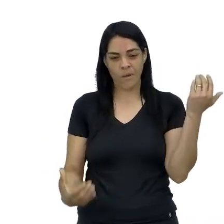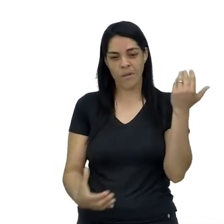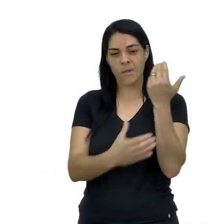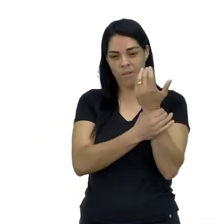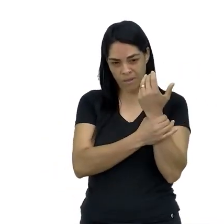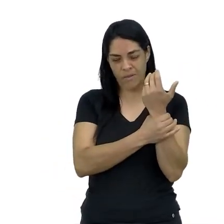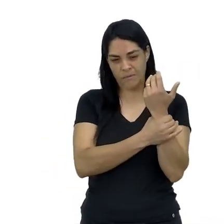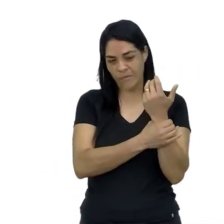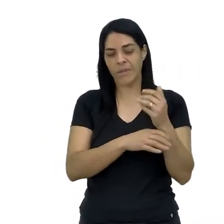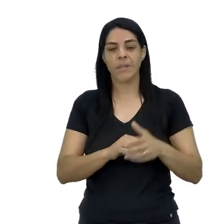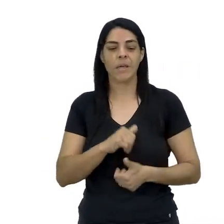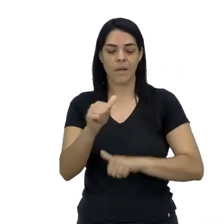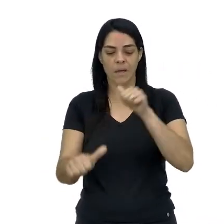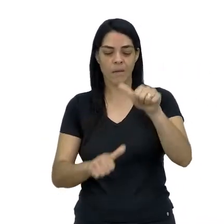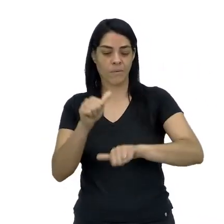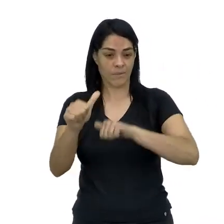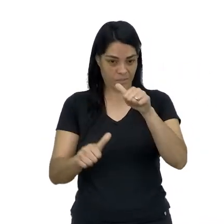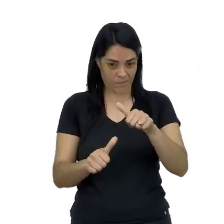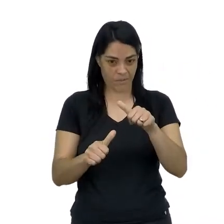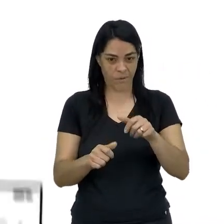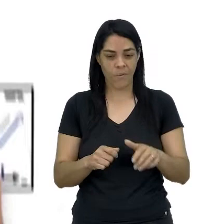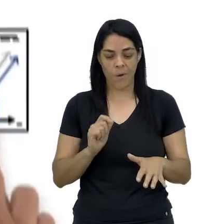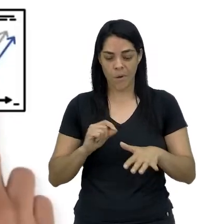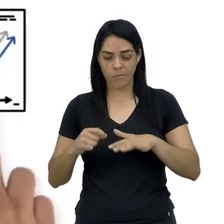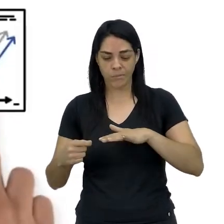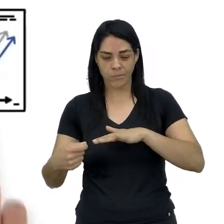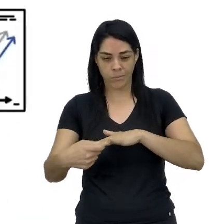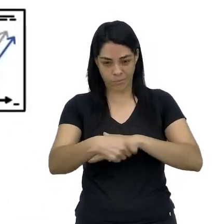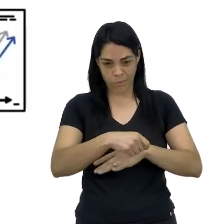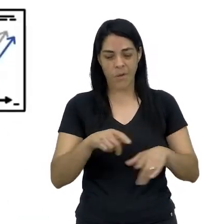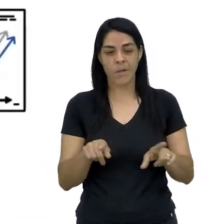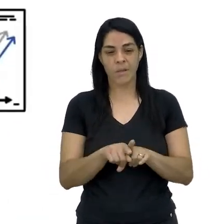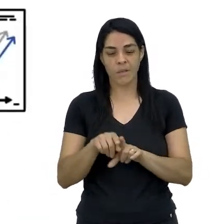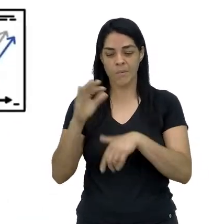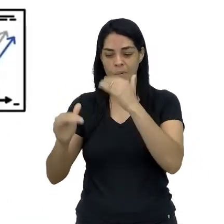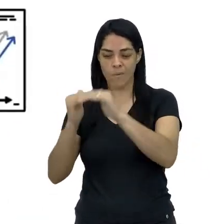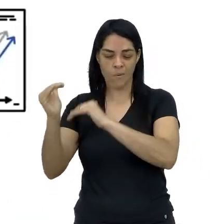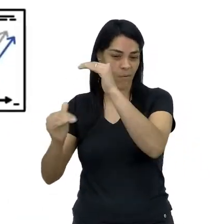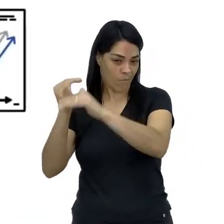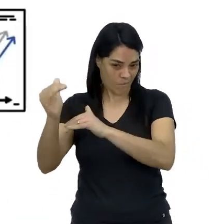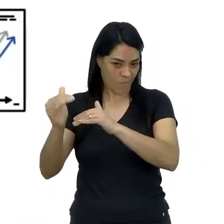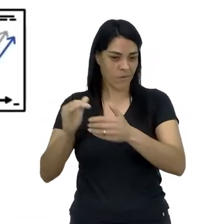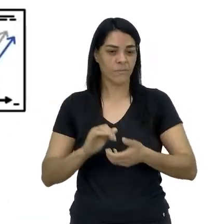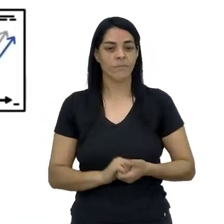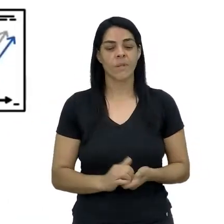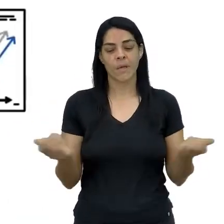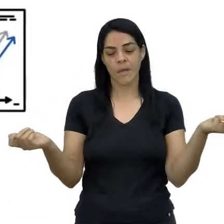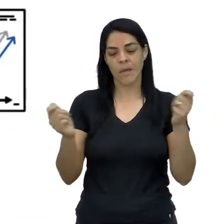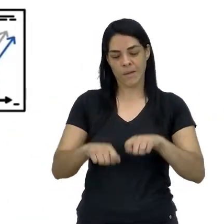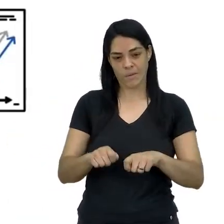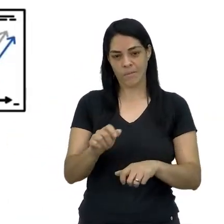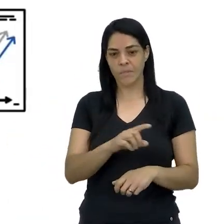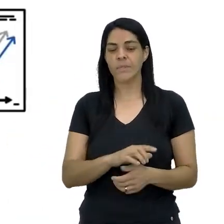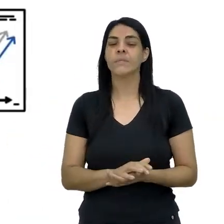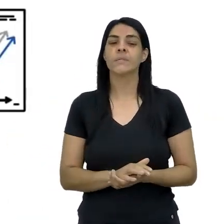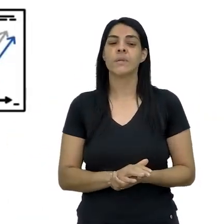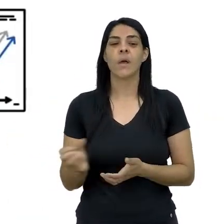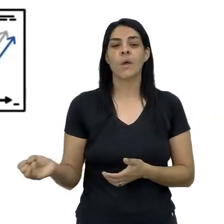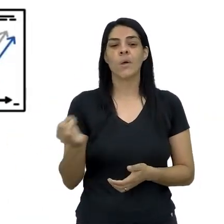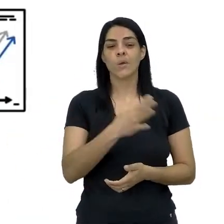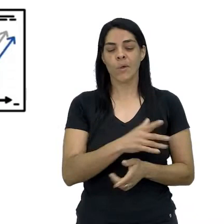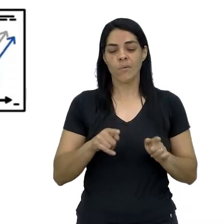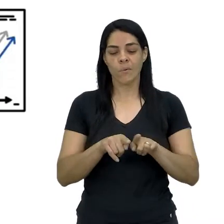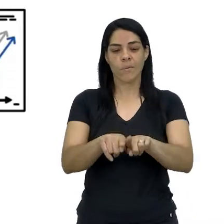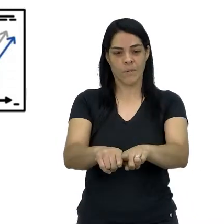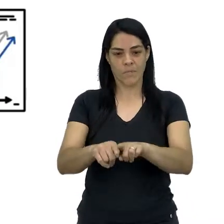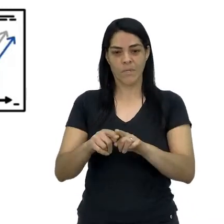mudança, promover ações de implementação, medir progressos e identificar e capacitar novos parceiros para